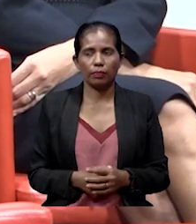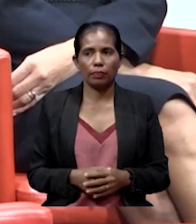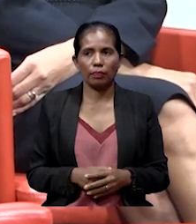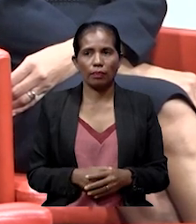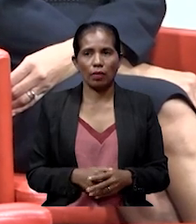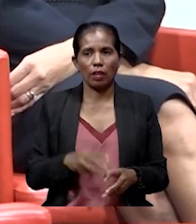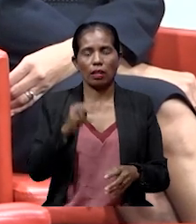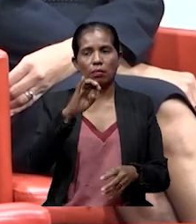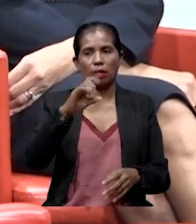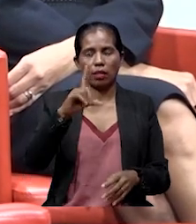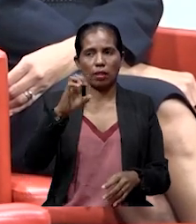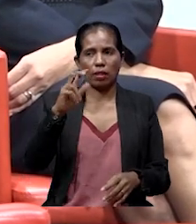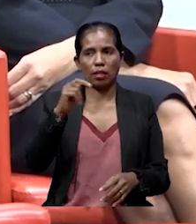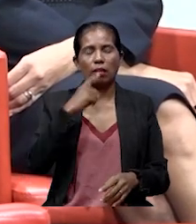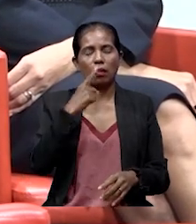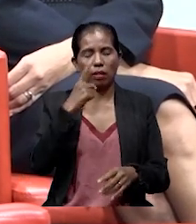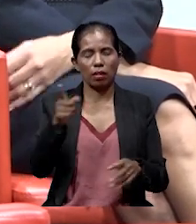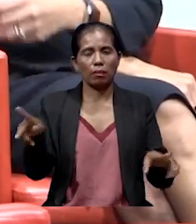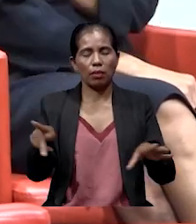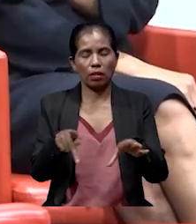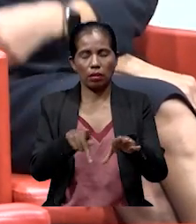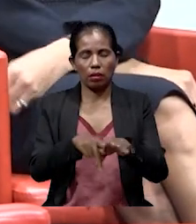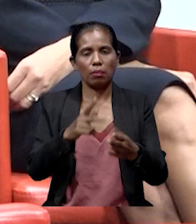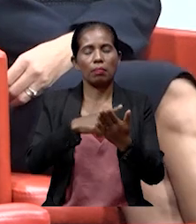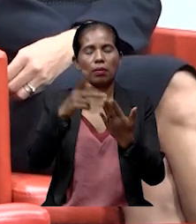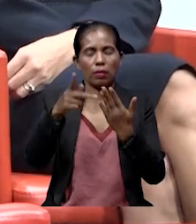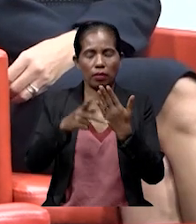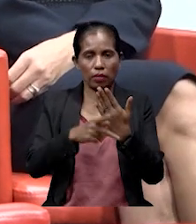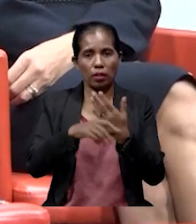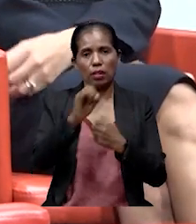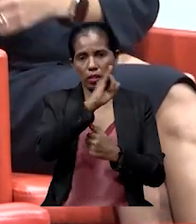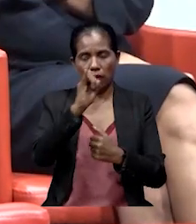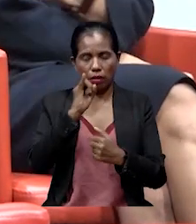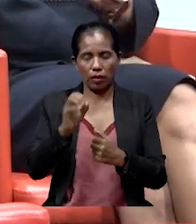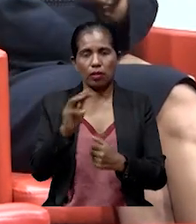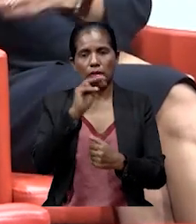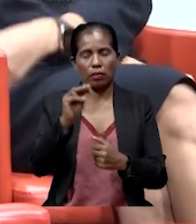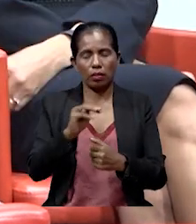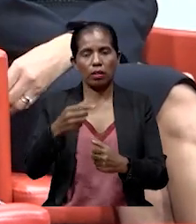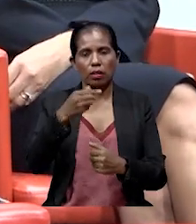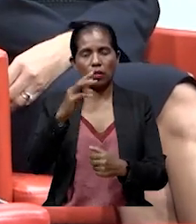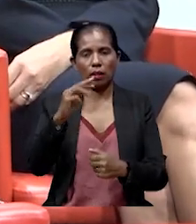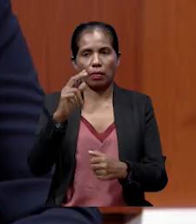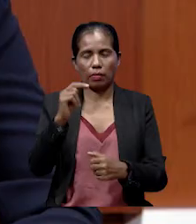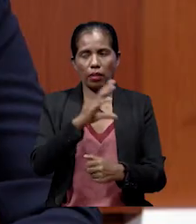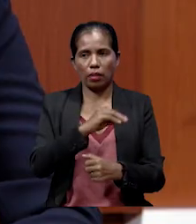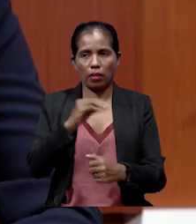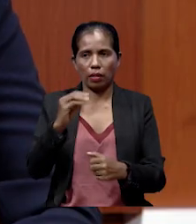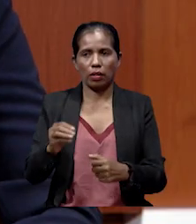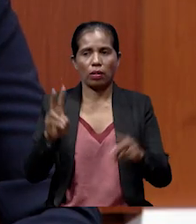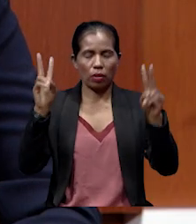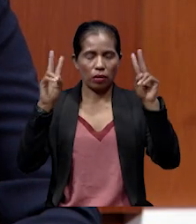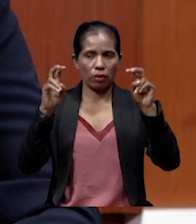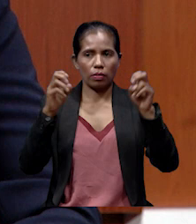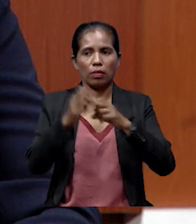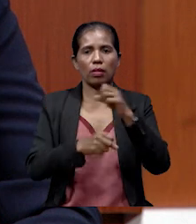Milena Pires, a tua questão, né? O Enhira participa em programa Grande Entrevista, segunda, né, e a GMN Beboradili, o tópico,